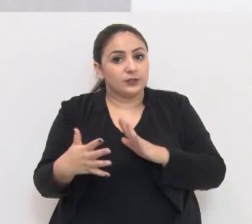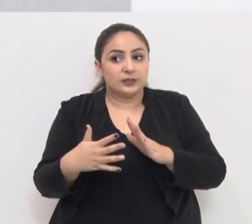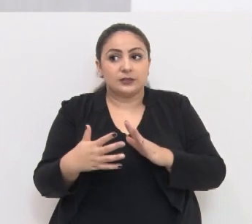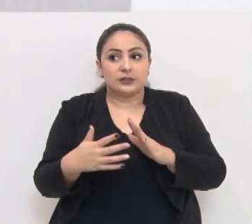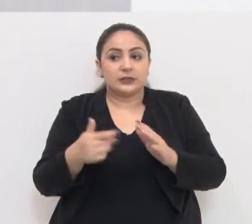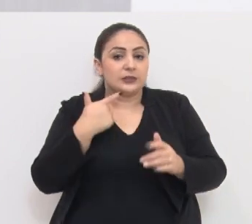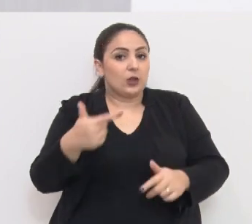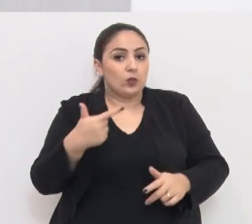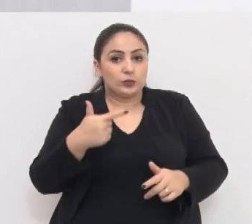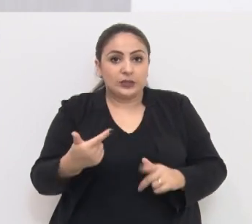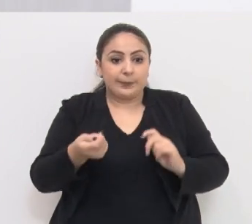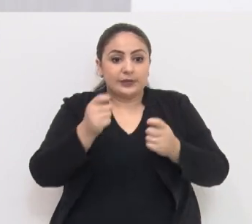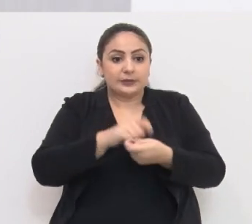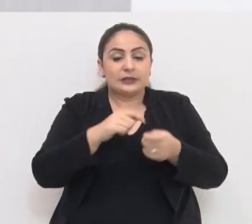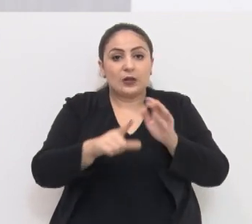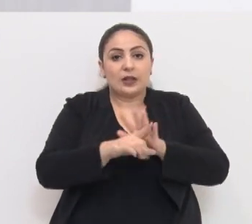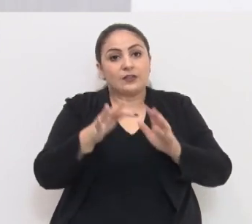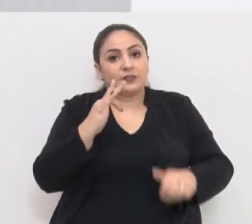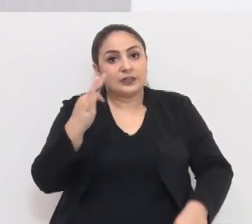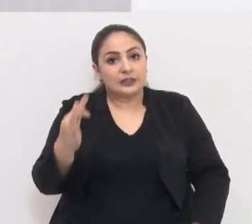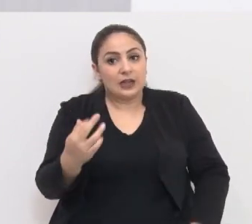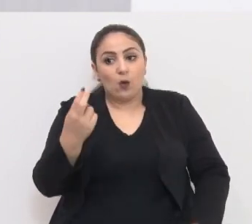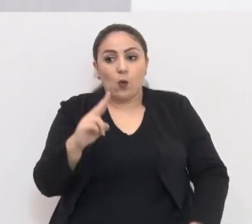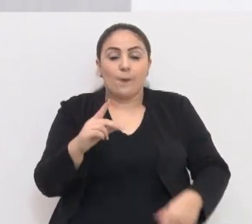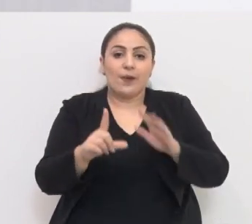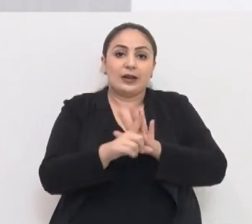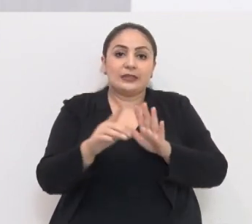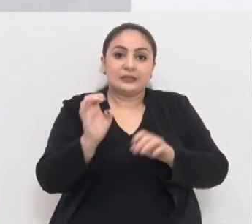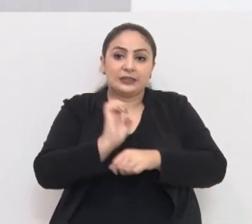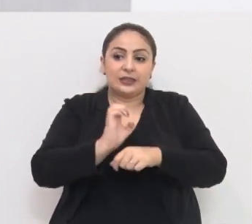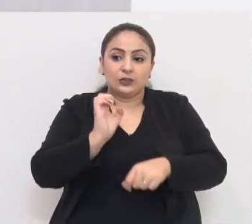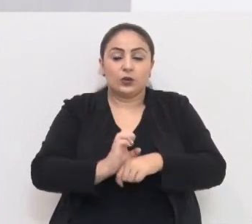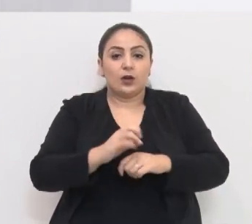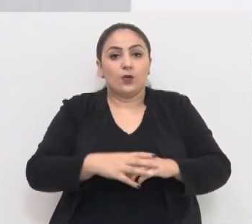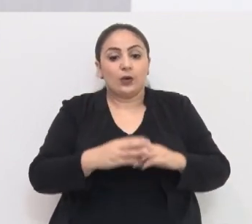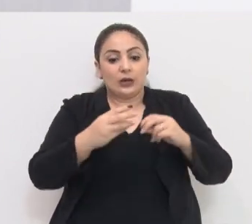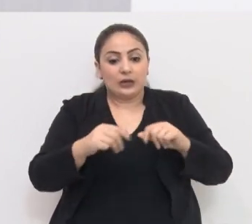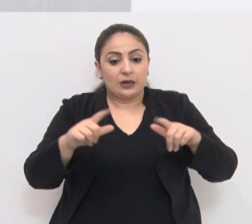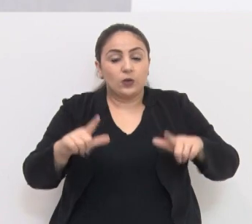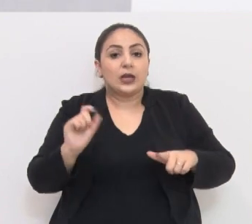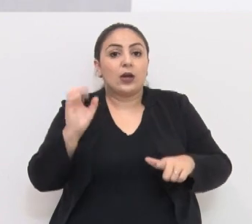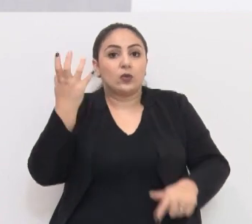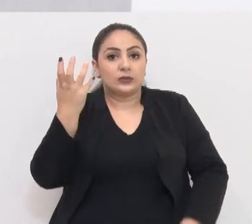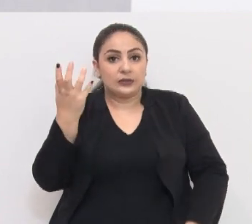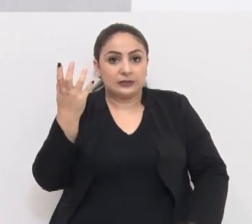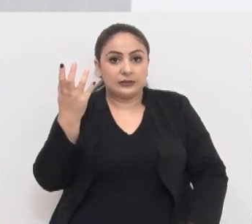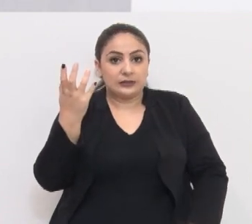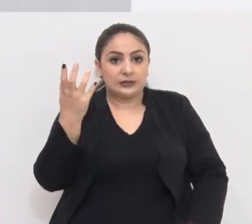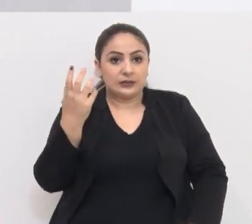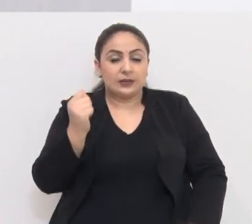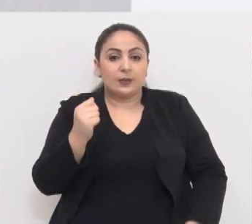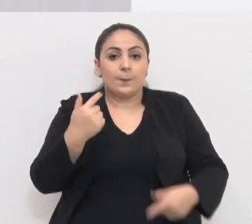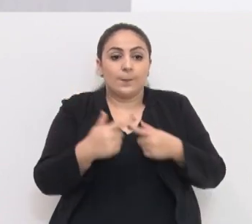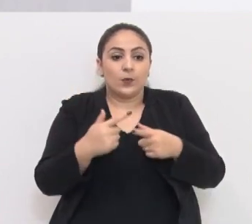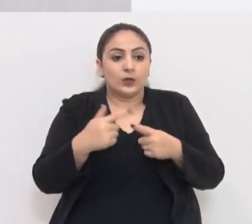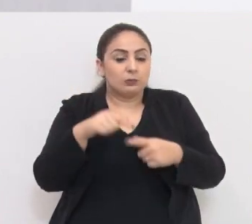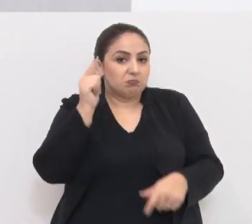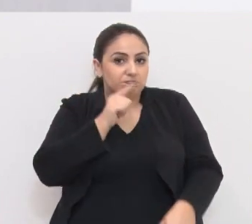vezes, por questões de não ter uma adaptação de uma lei federal ou uma lei estadual e municipal, o terreno não acaba, ou a